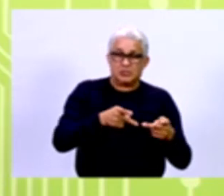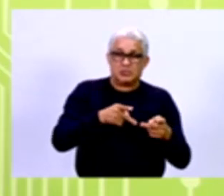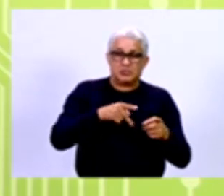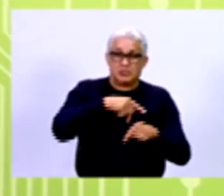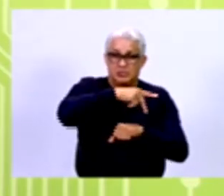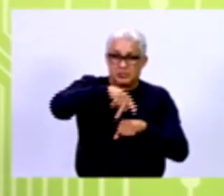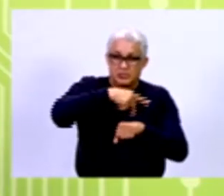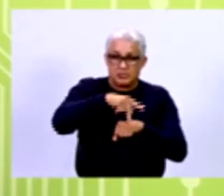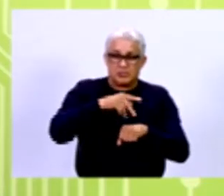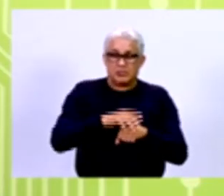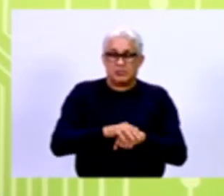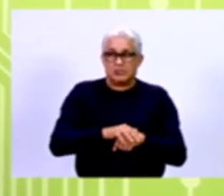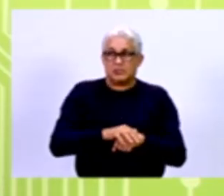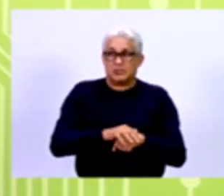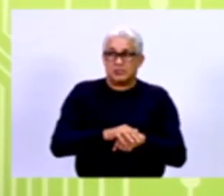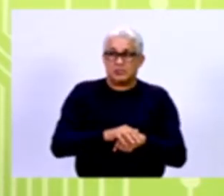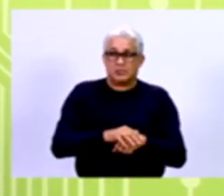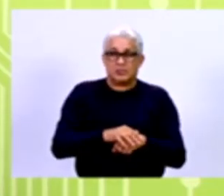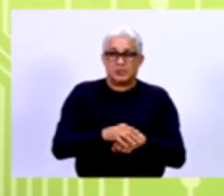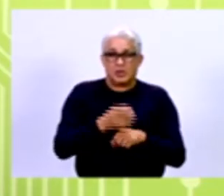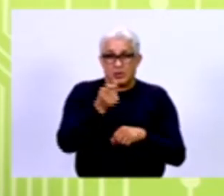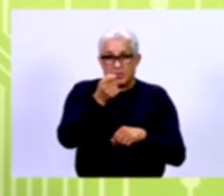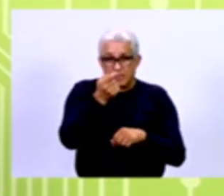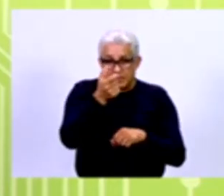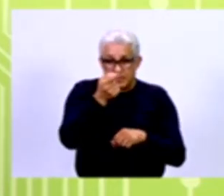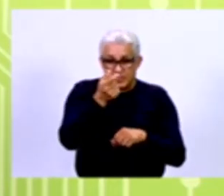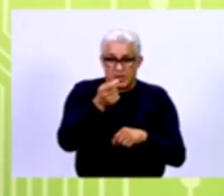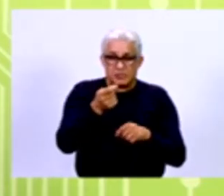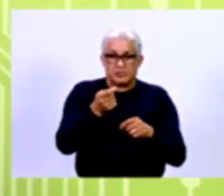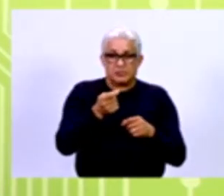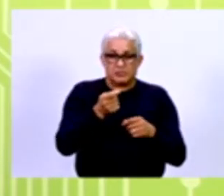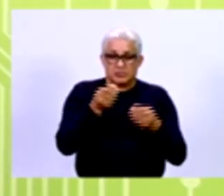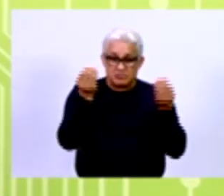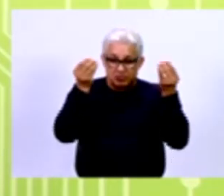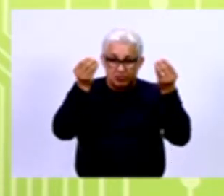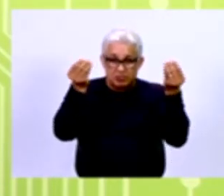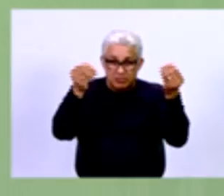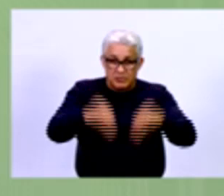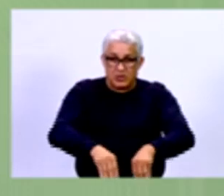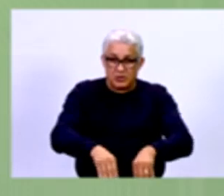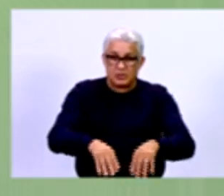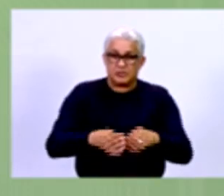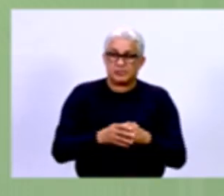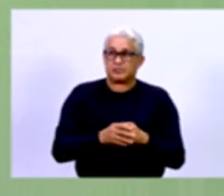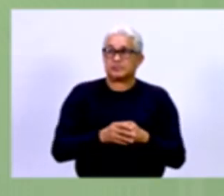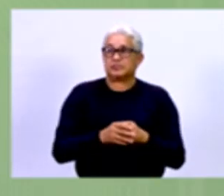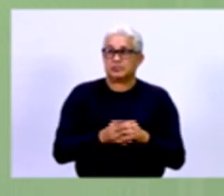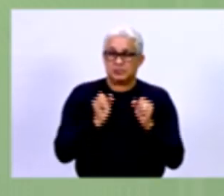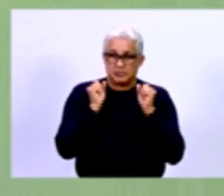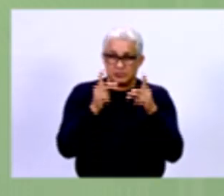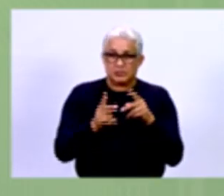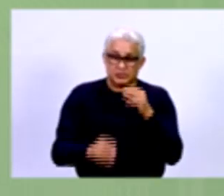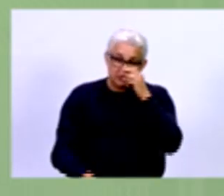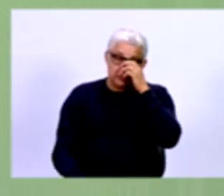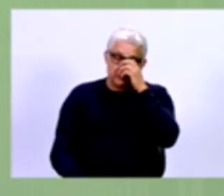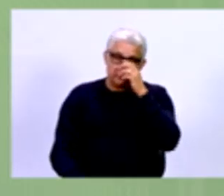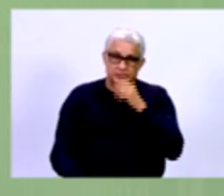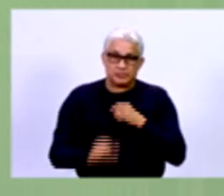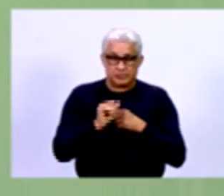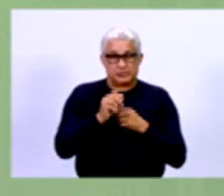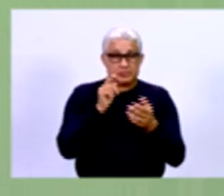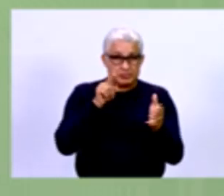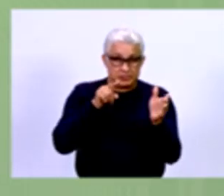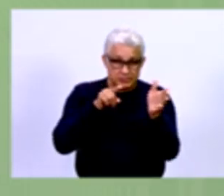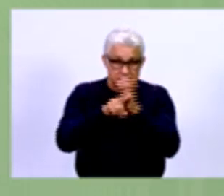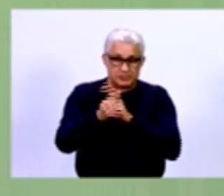são esses agentes que ofertam moeda estrangeira no mercado interno. Ok? Se nós perguntarmos na prova, você já sabe.